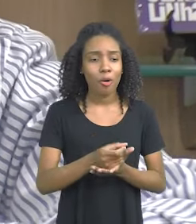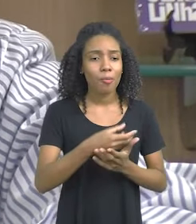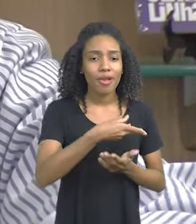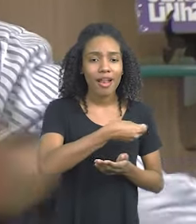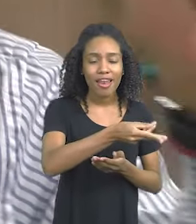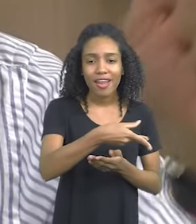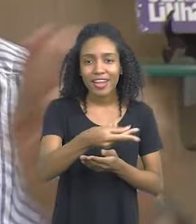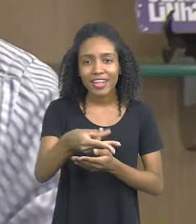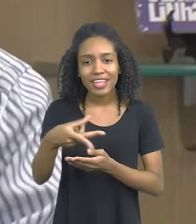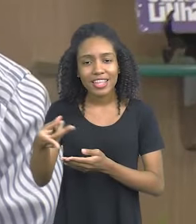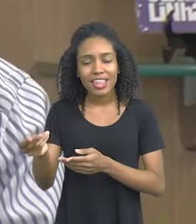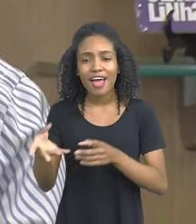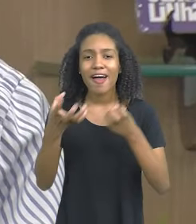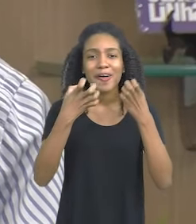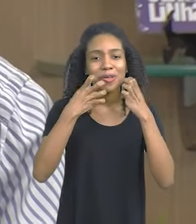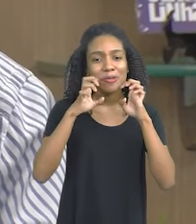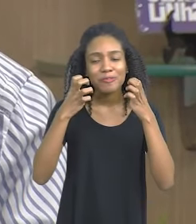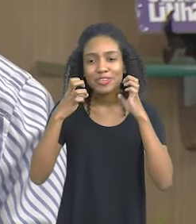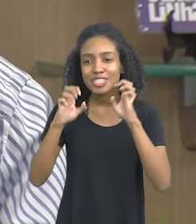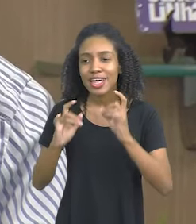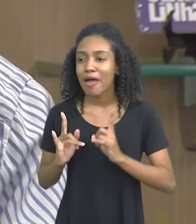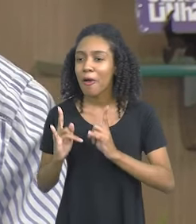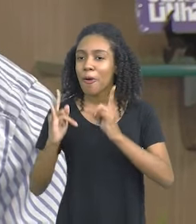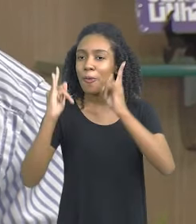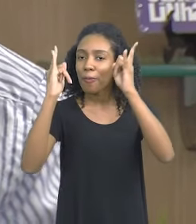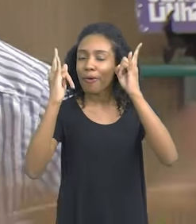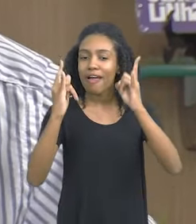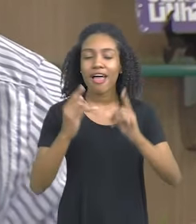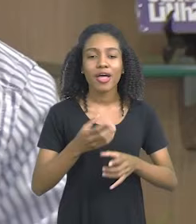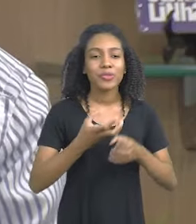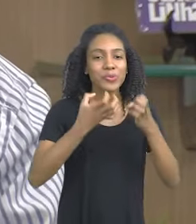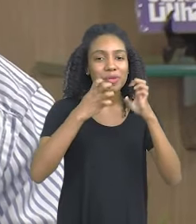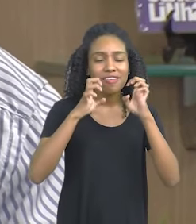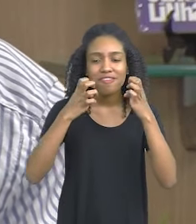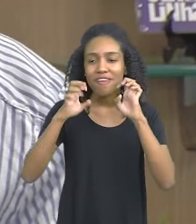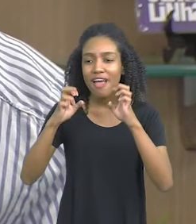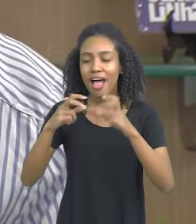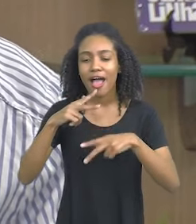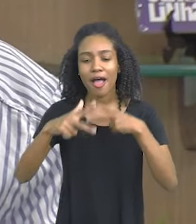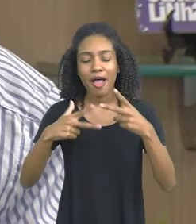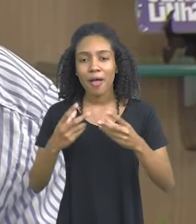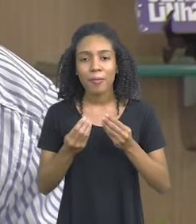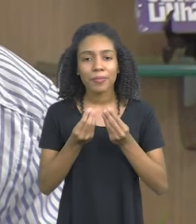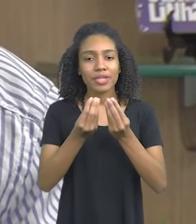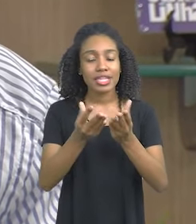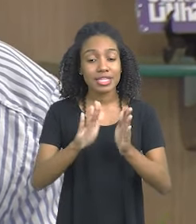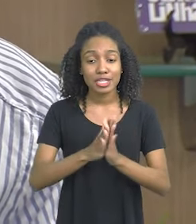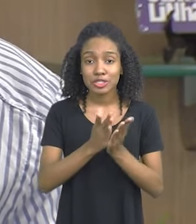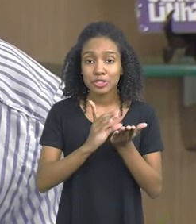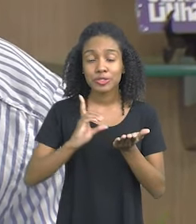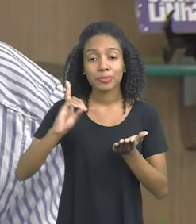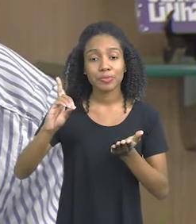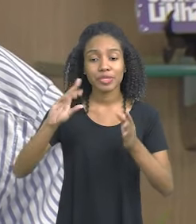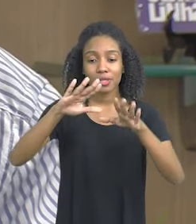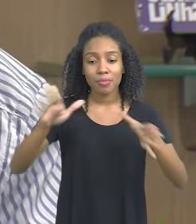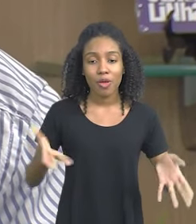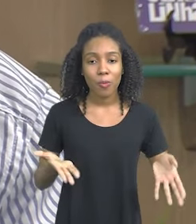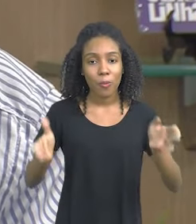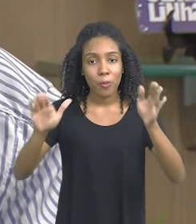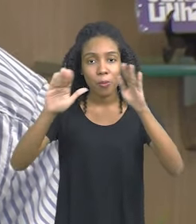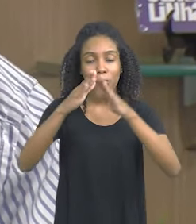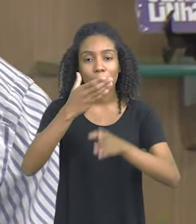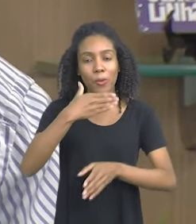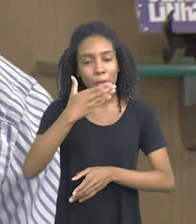outros, evangelize o prédio onde você mora, dê bíblias, dê cestas básicas e você cada vez mais irá